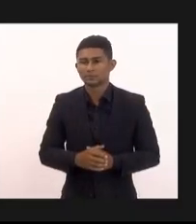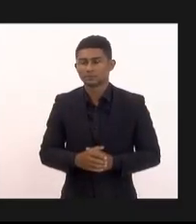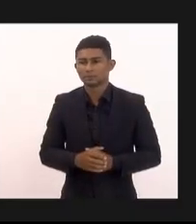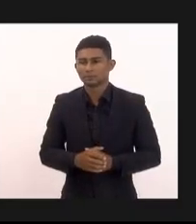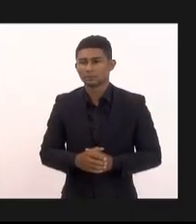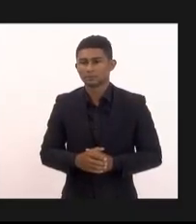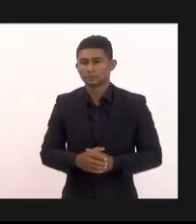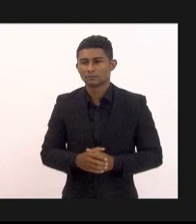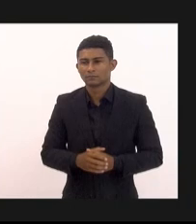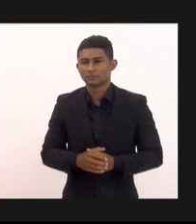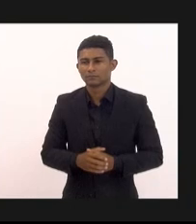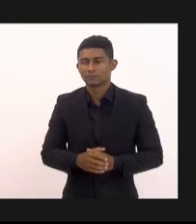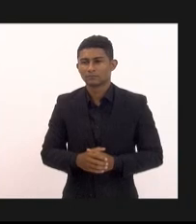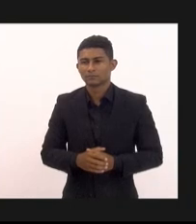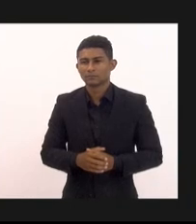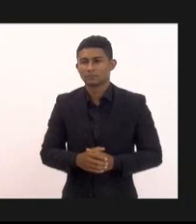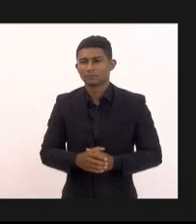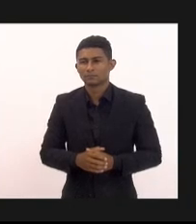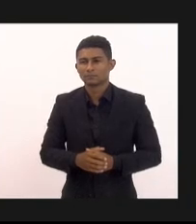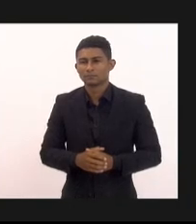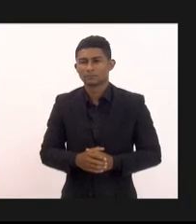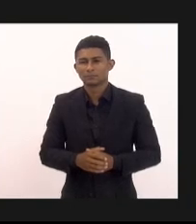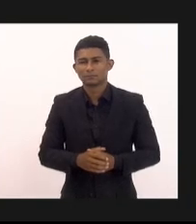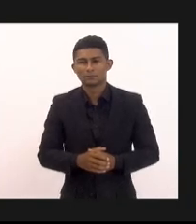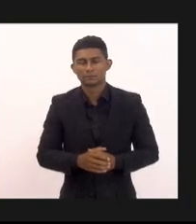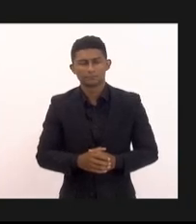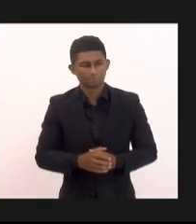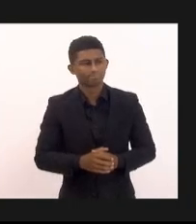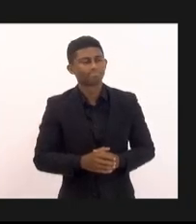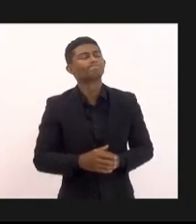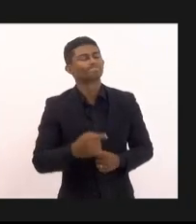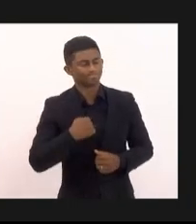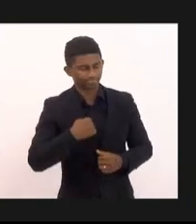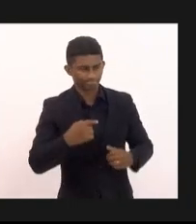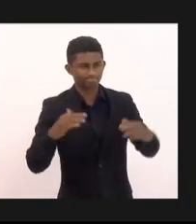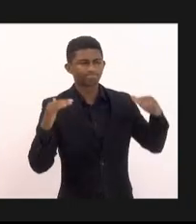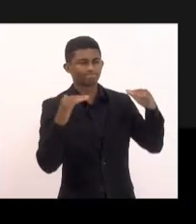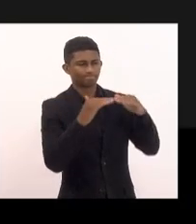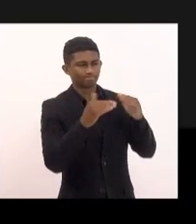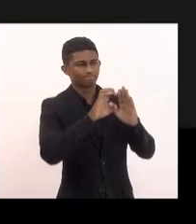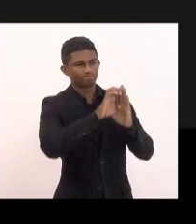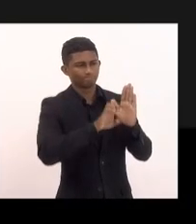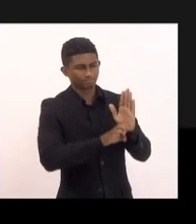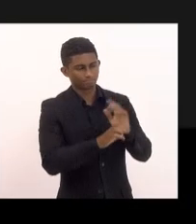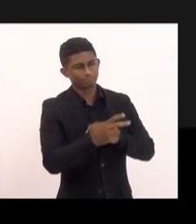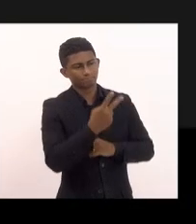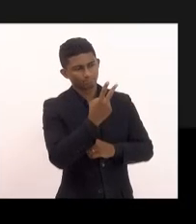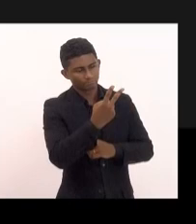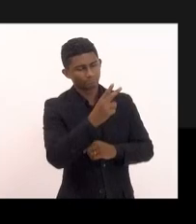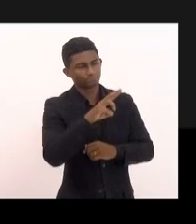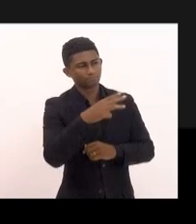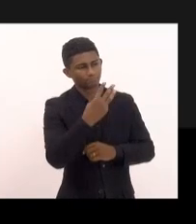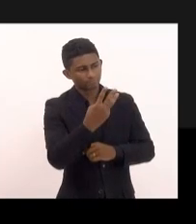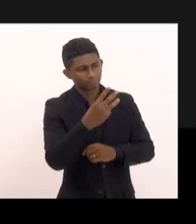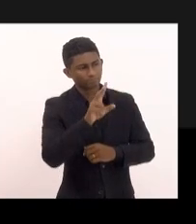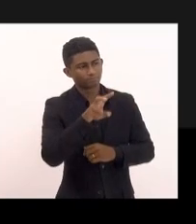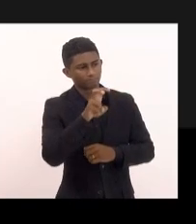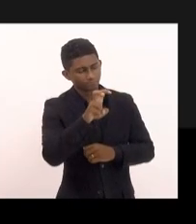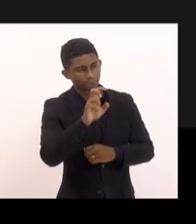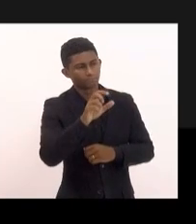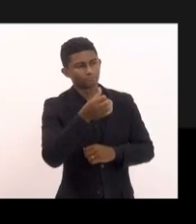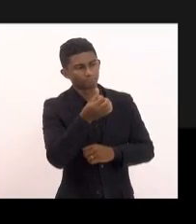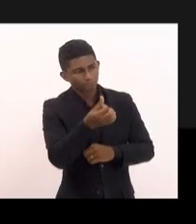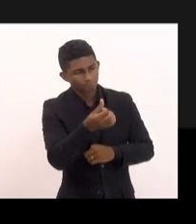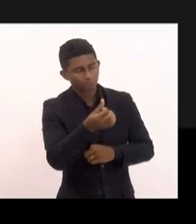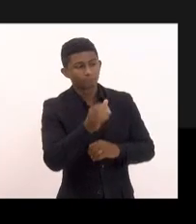Som? Agora sim. Presidente, eu sou favorável às emendas número 2, 3, 5 e